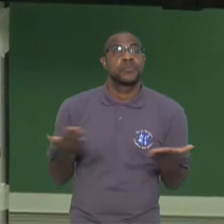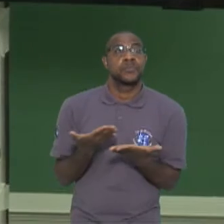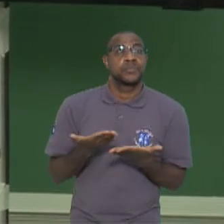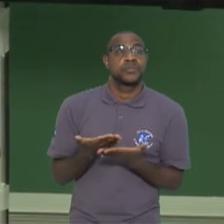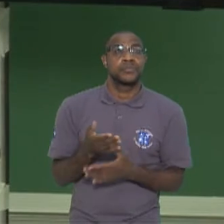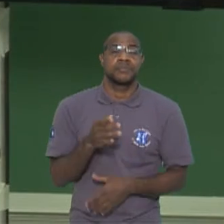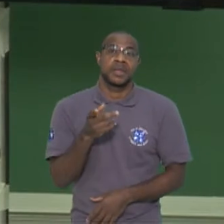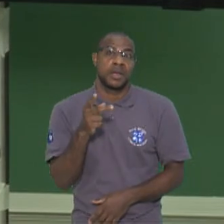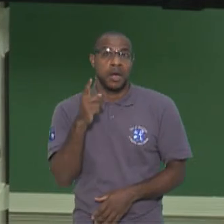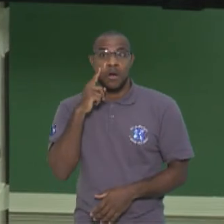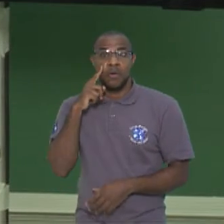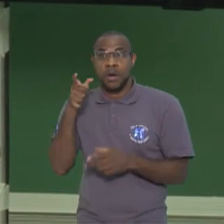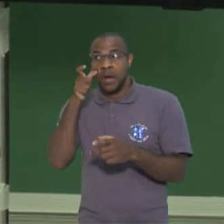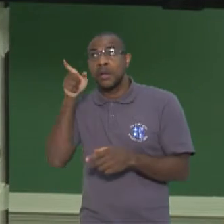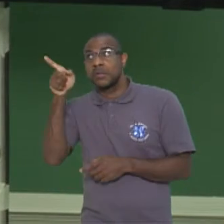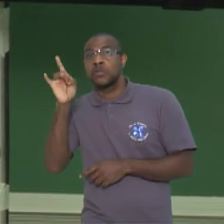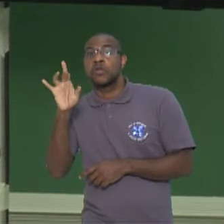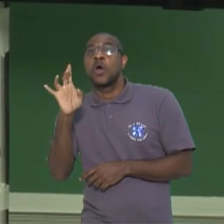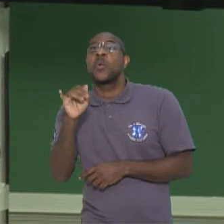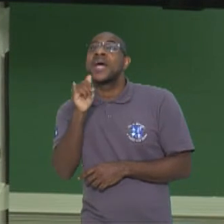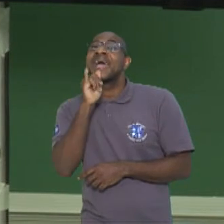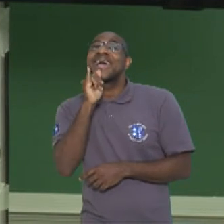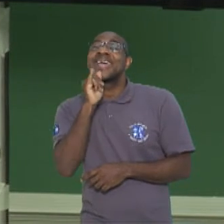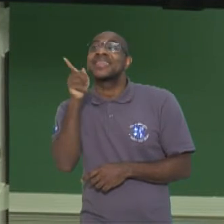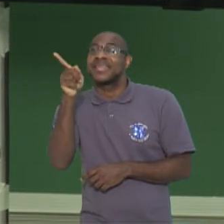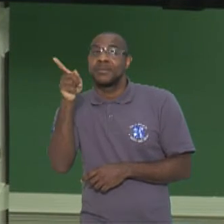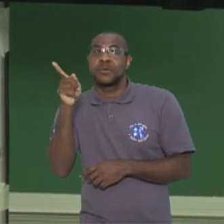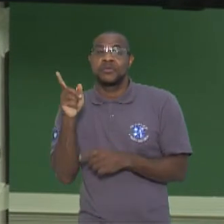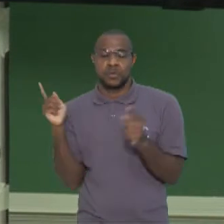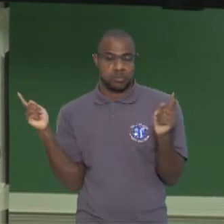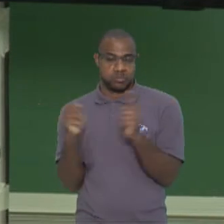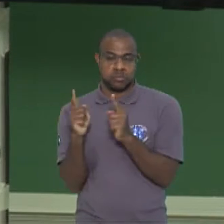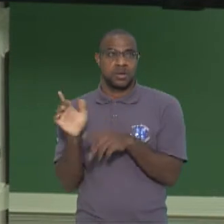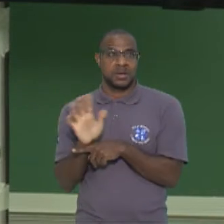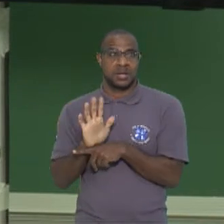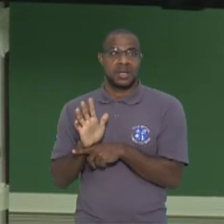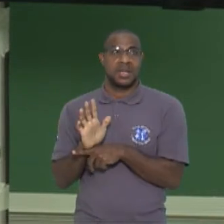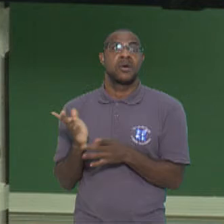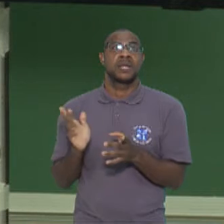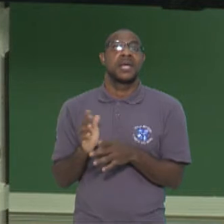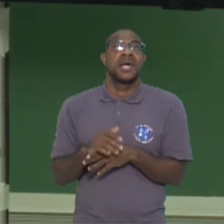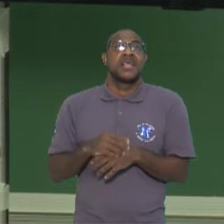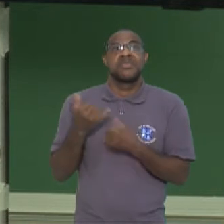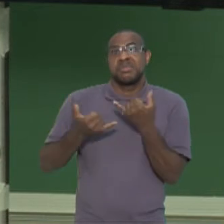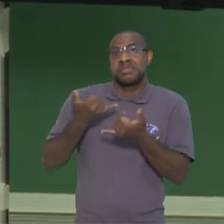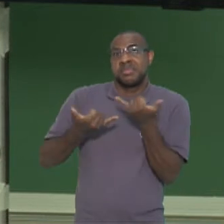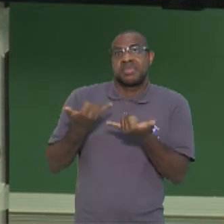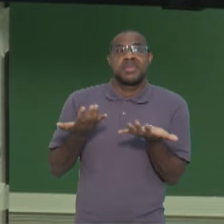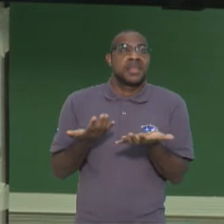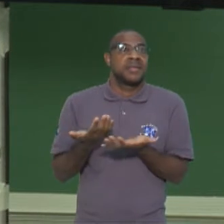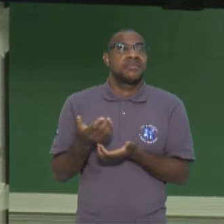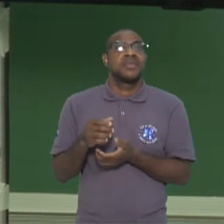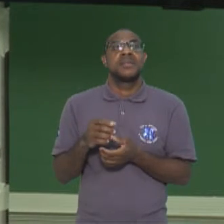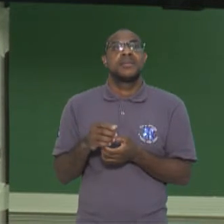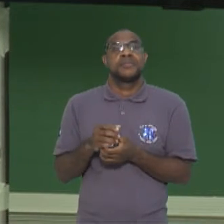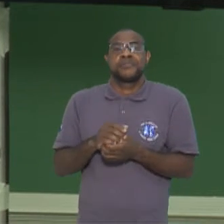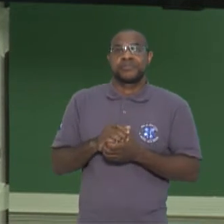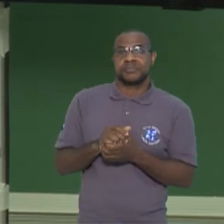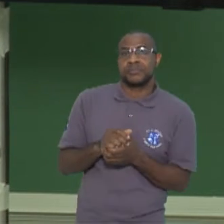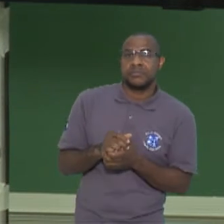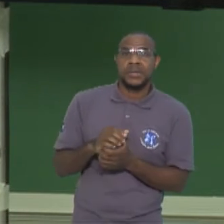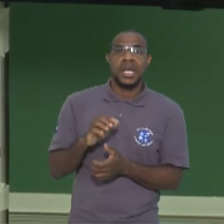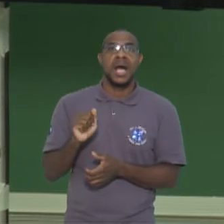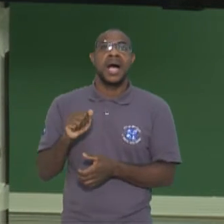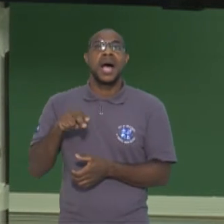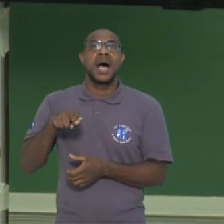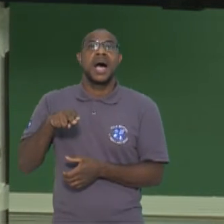curta-metragem, apenas um das infinitas possibilidades que tem. E o que a gente vai ver é de animação. Ele não é um filme, né, gravado com pessoas, mas um